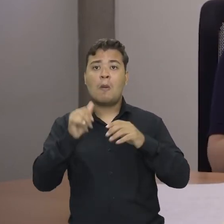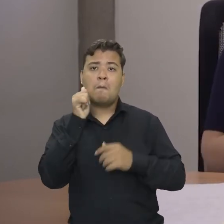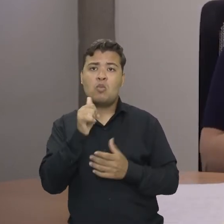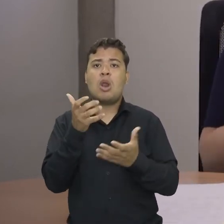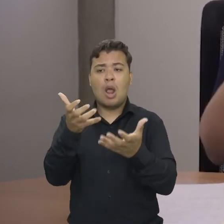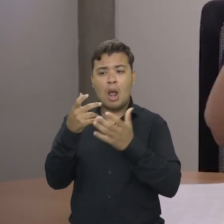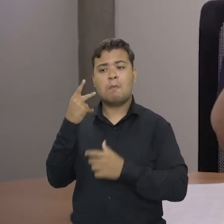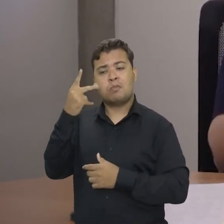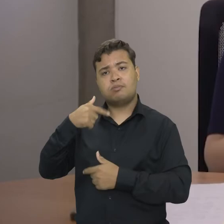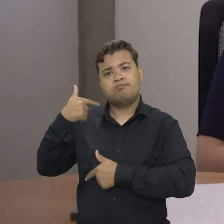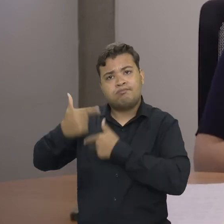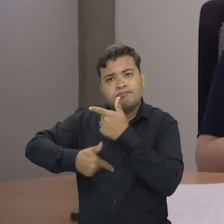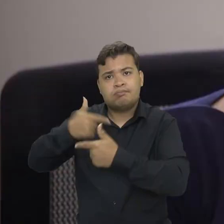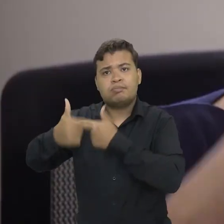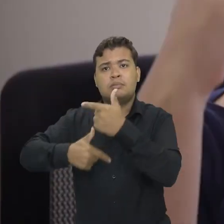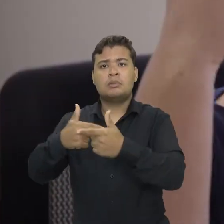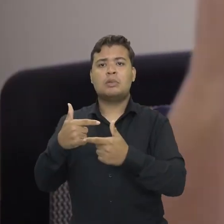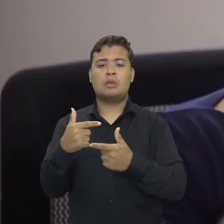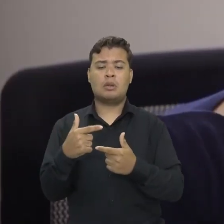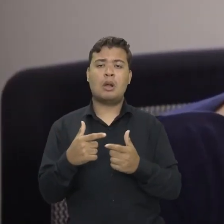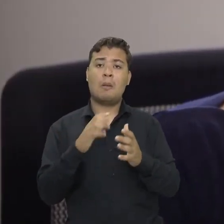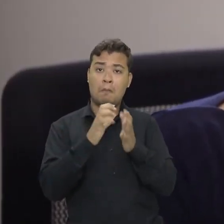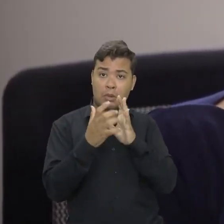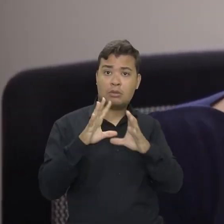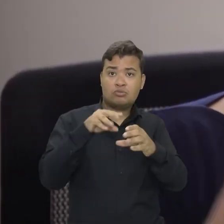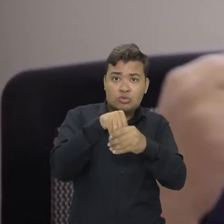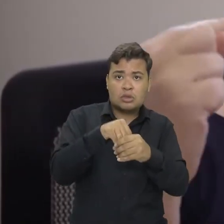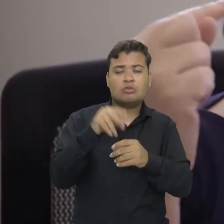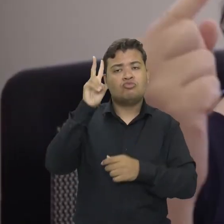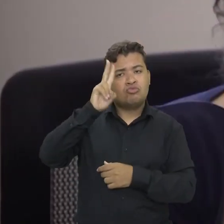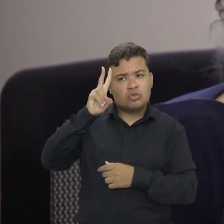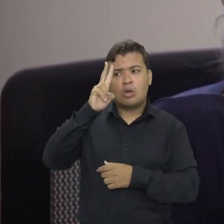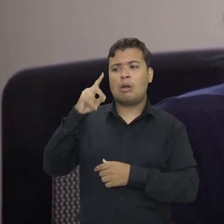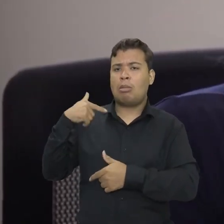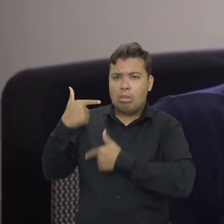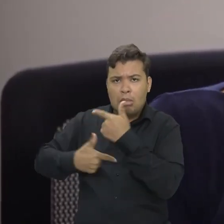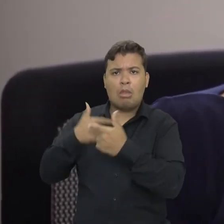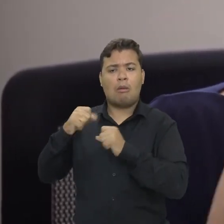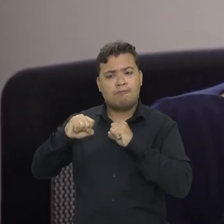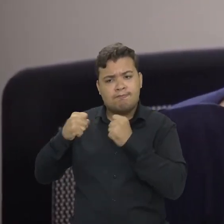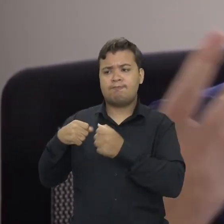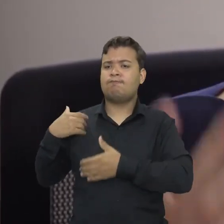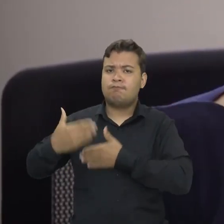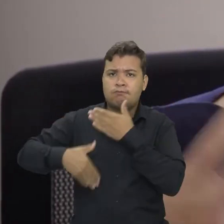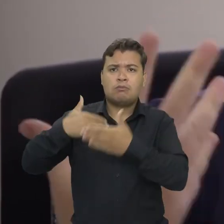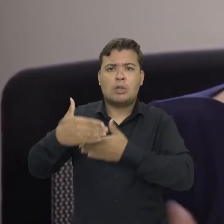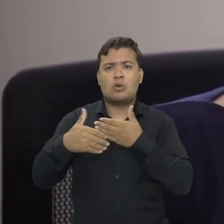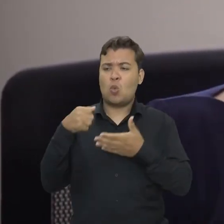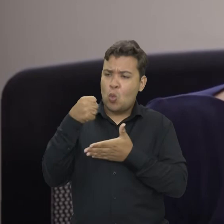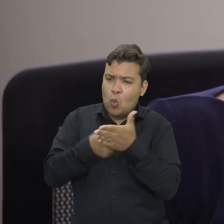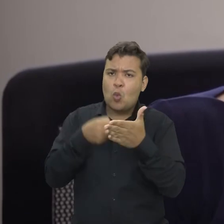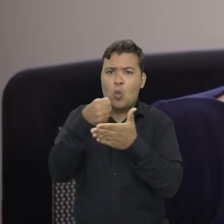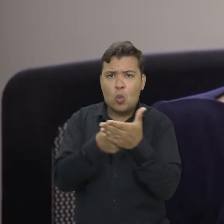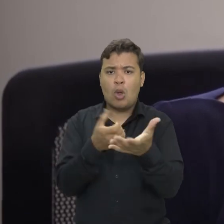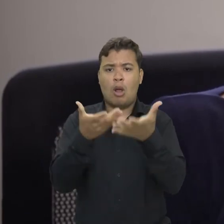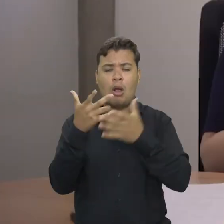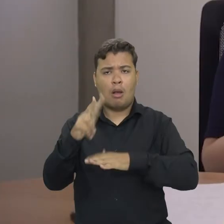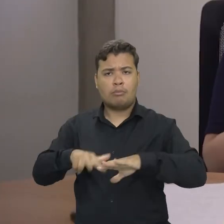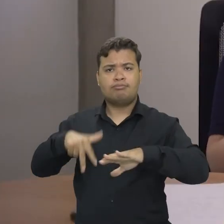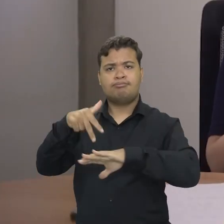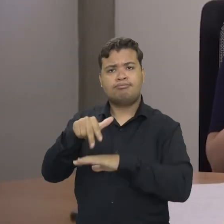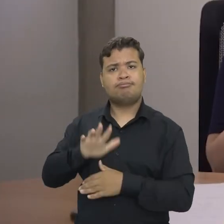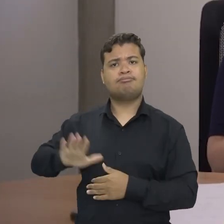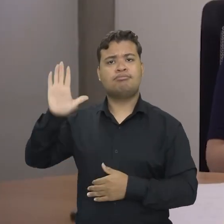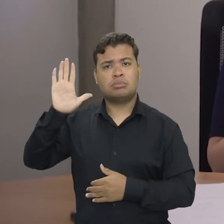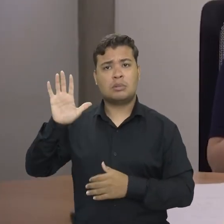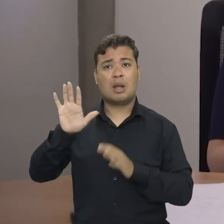vontade de seguir carreira política, elas ingressaram no partido, elas construíram uma carreira partidária, elas estão ali tentando ser candidatas, as